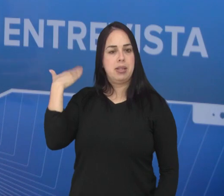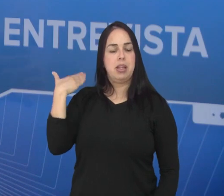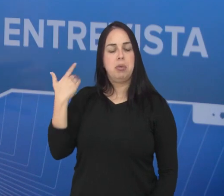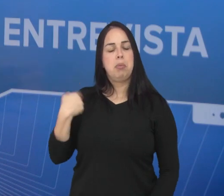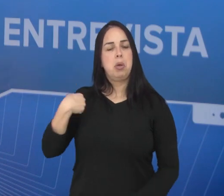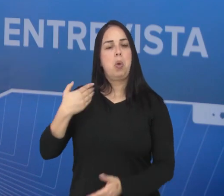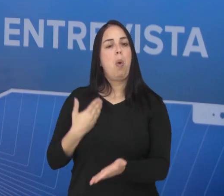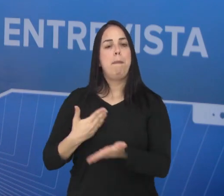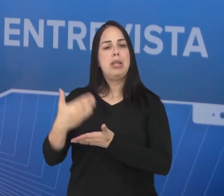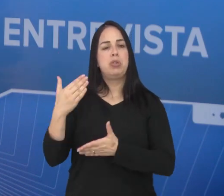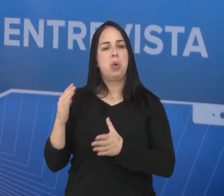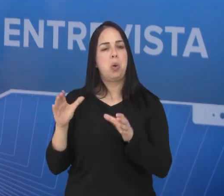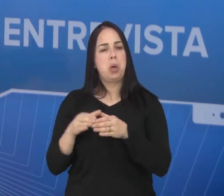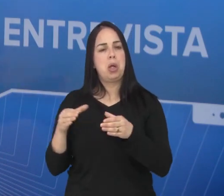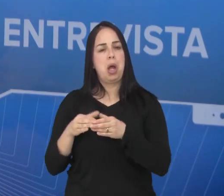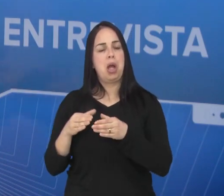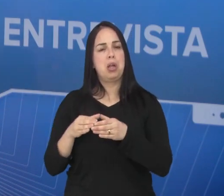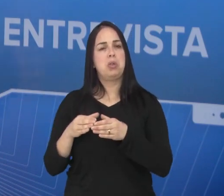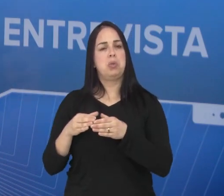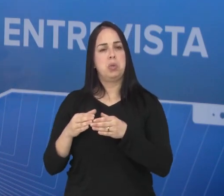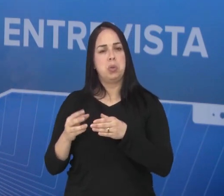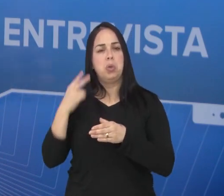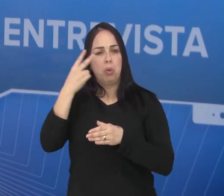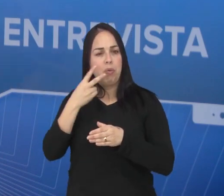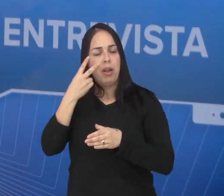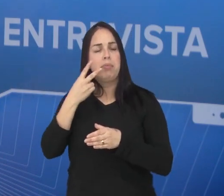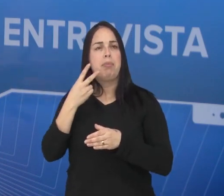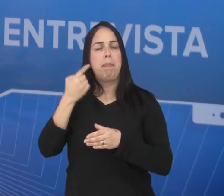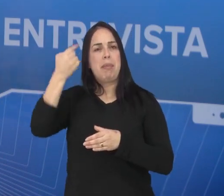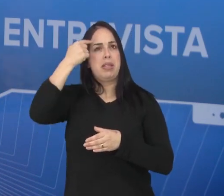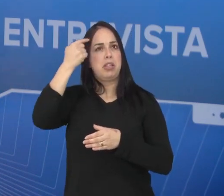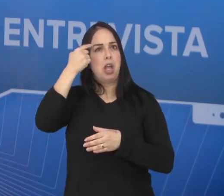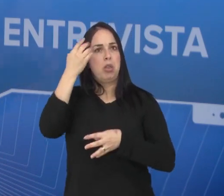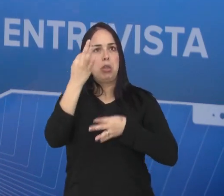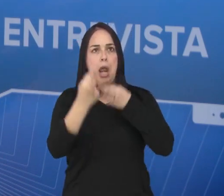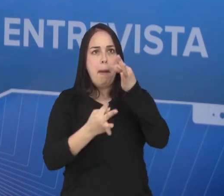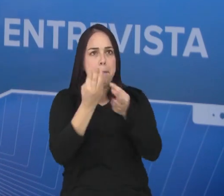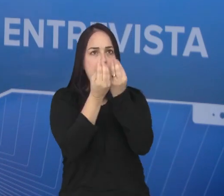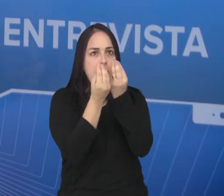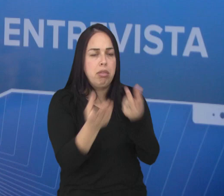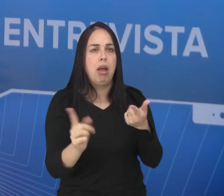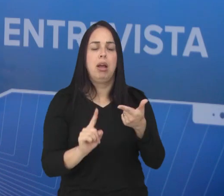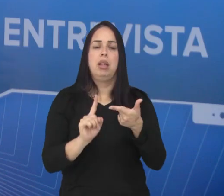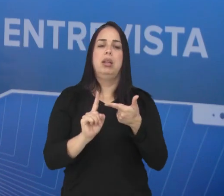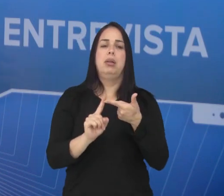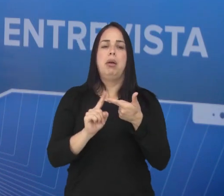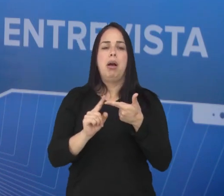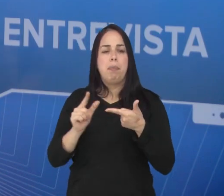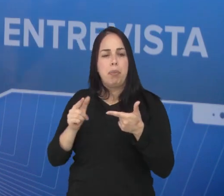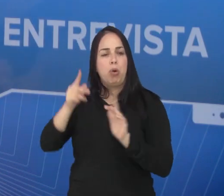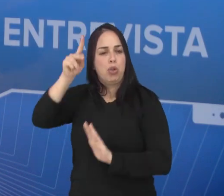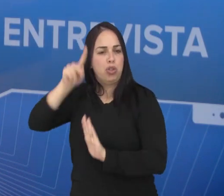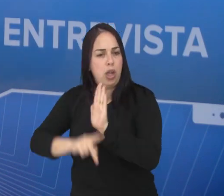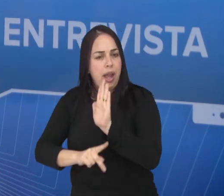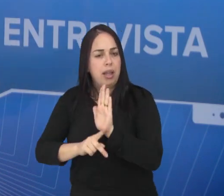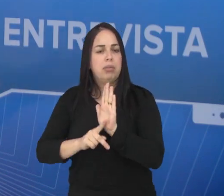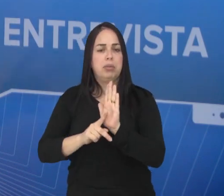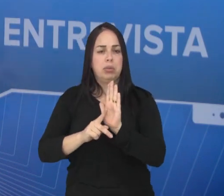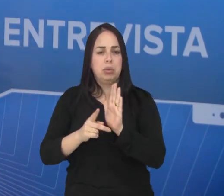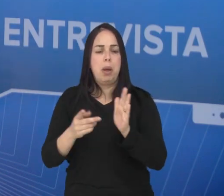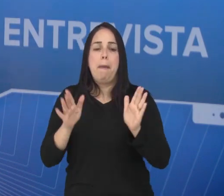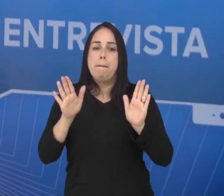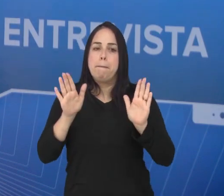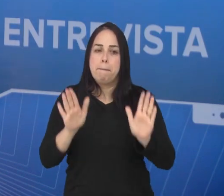era os autistas, né? Criação de leis, trazer terapias, trazer programas também que a gente pudesse ver em outras